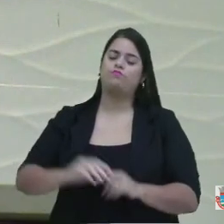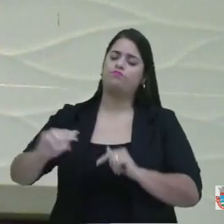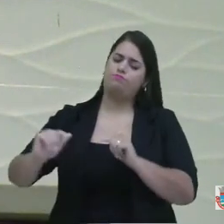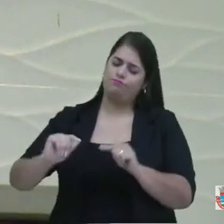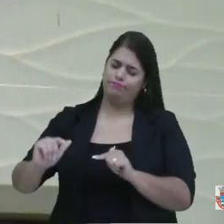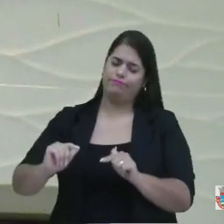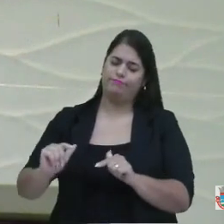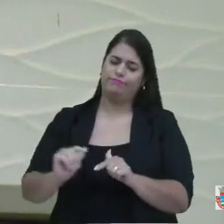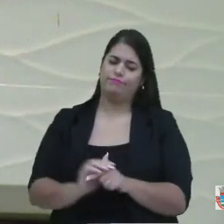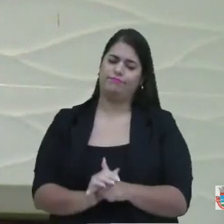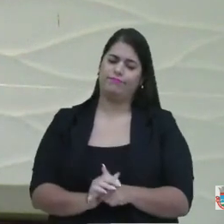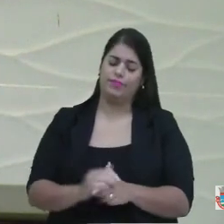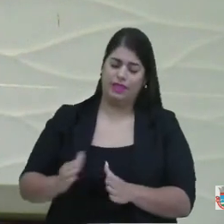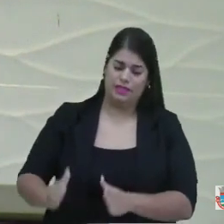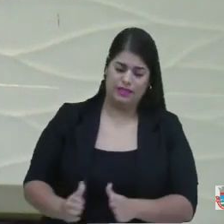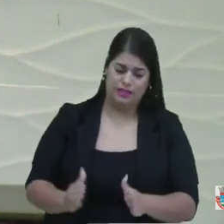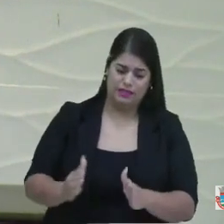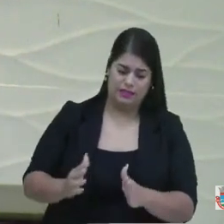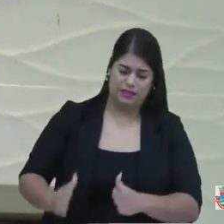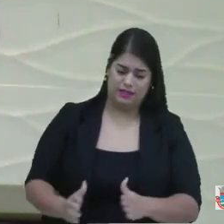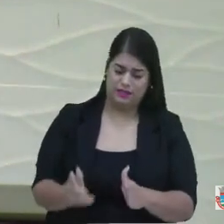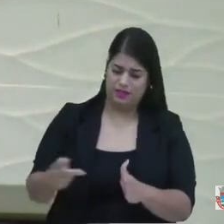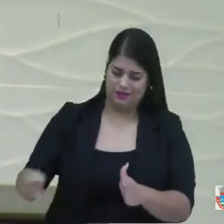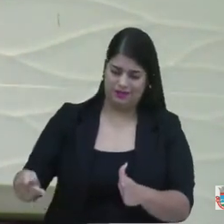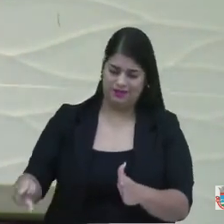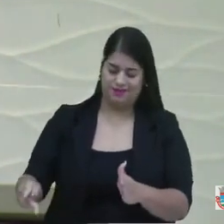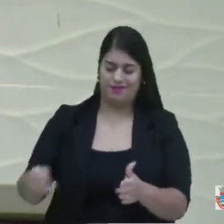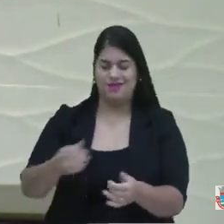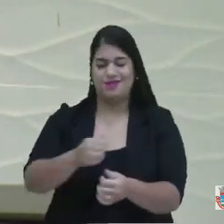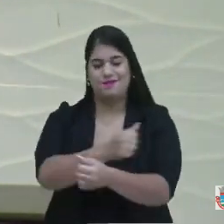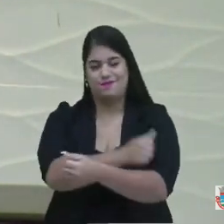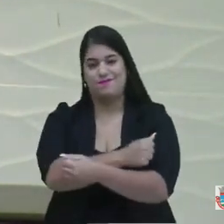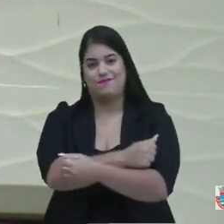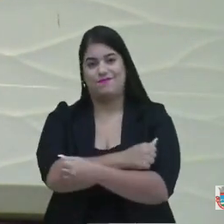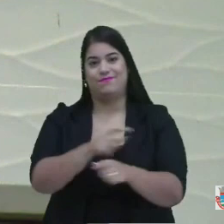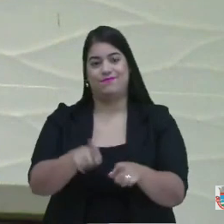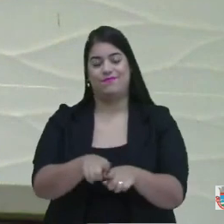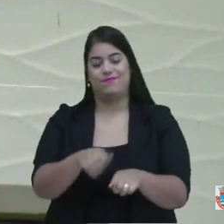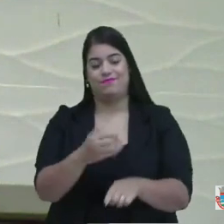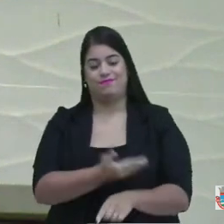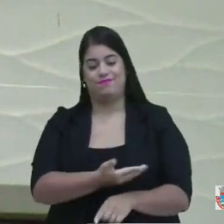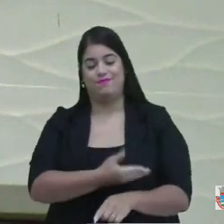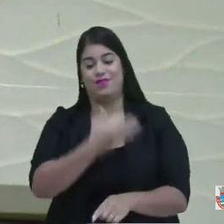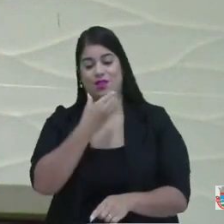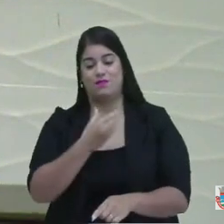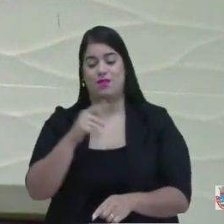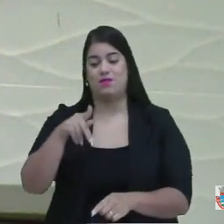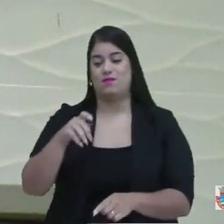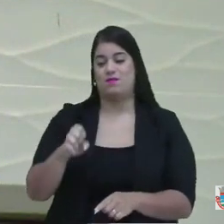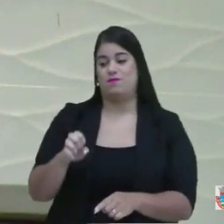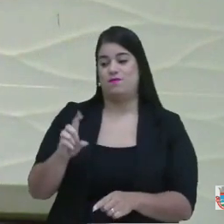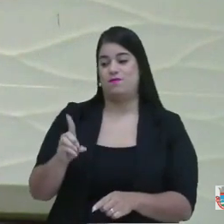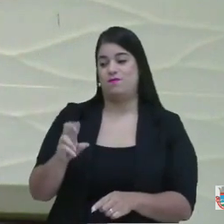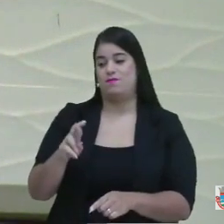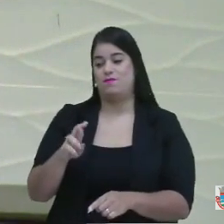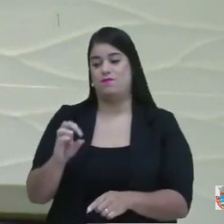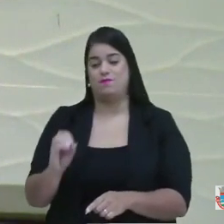trabalhamos nas estradas daquela região. Quero mandar um abraço também, meu amigo Pedro Carreteiro, né? Está